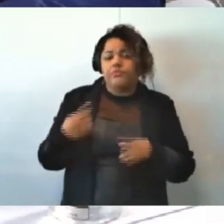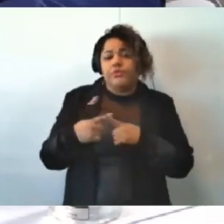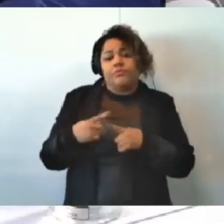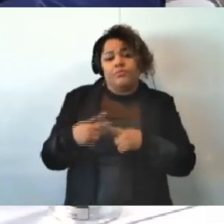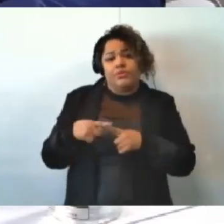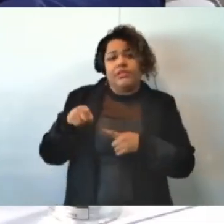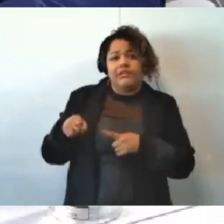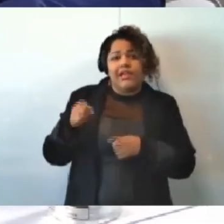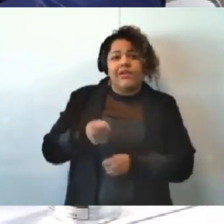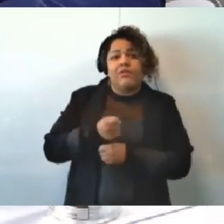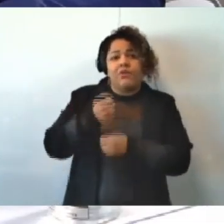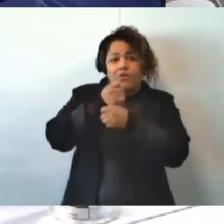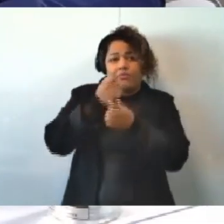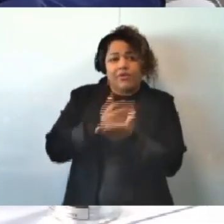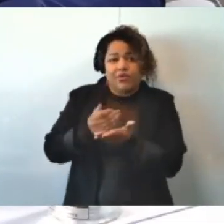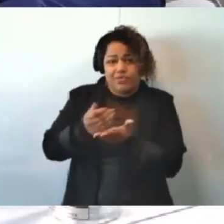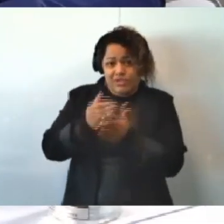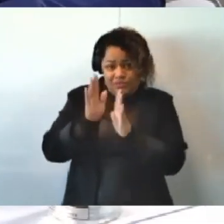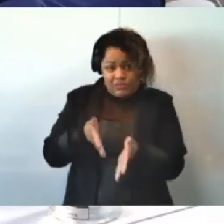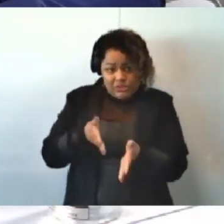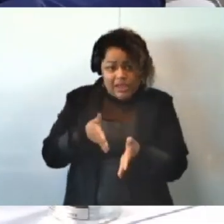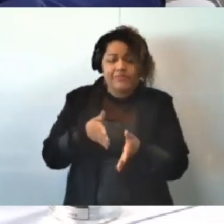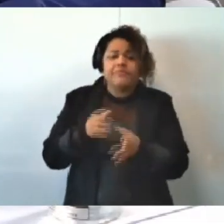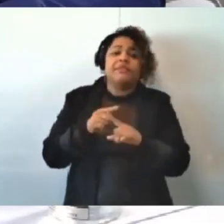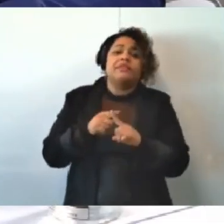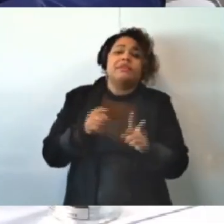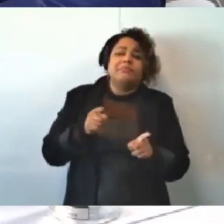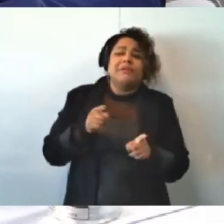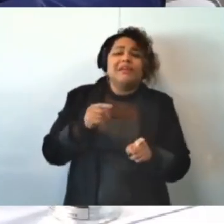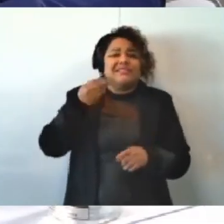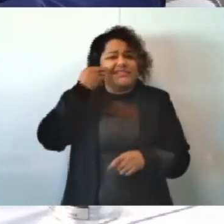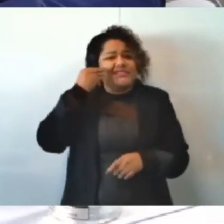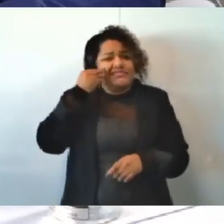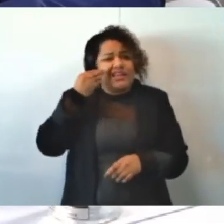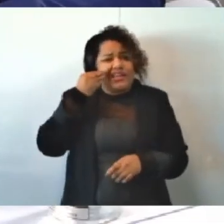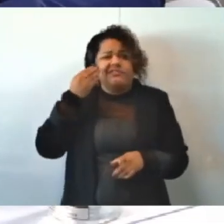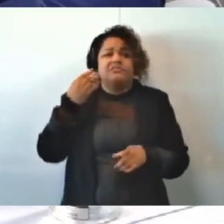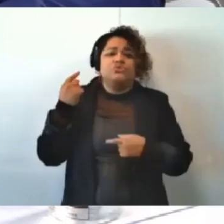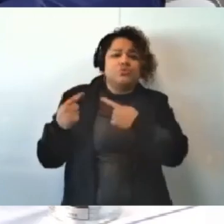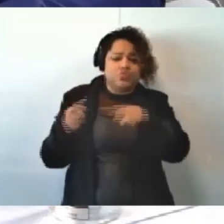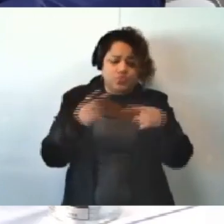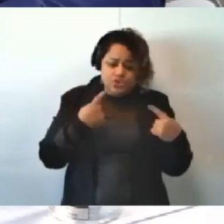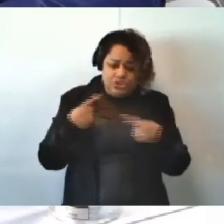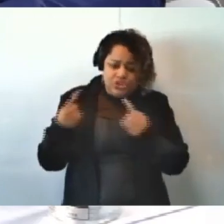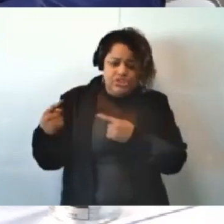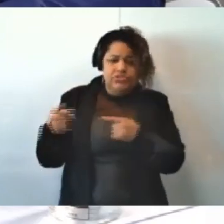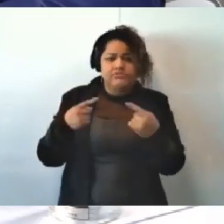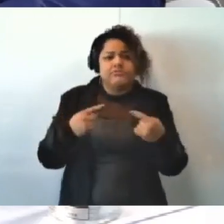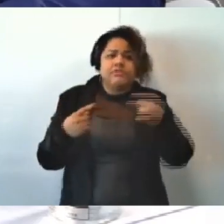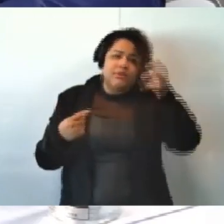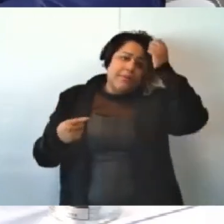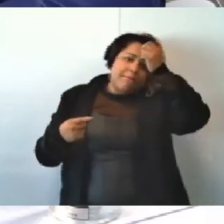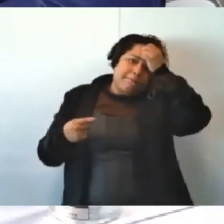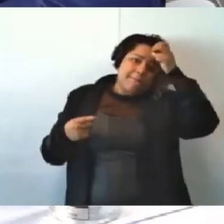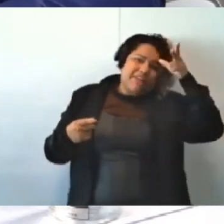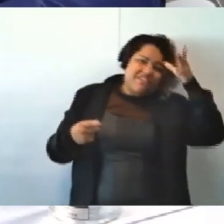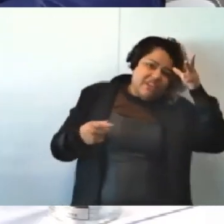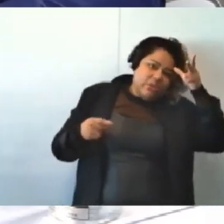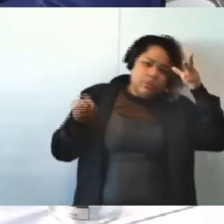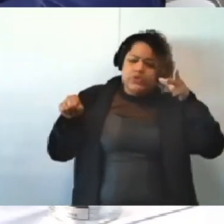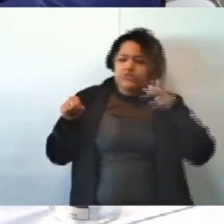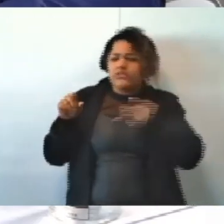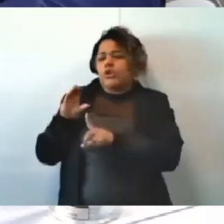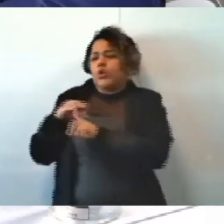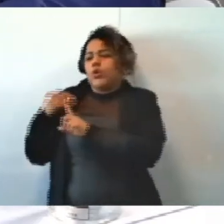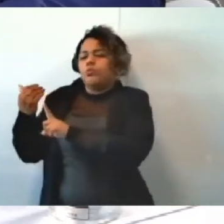a gente chamou para que isso ainda possa ser discutido, né, entre prefeitura, né, poder público e comunidade.